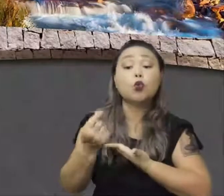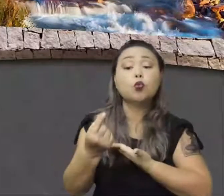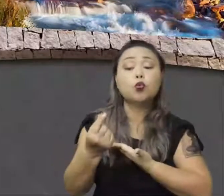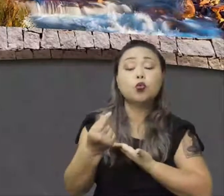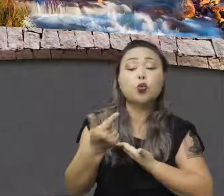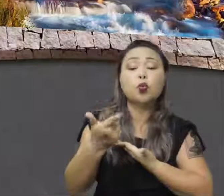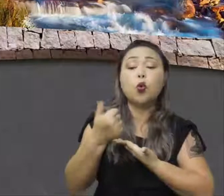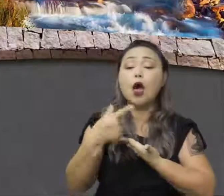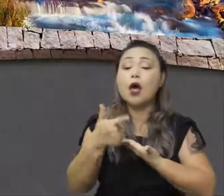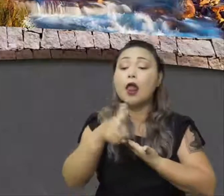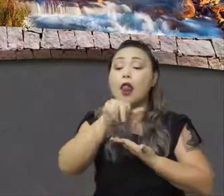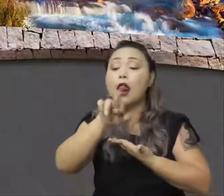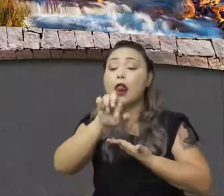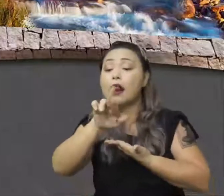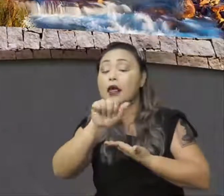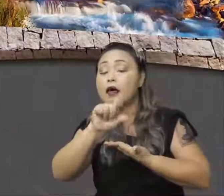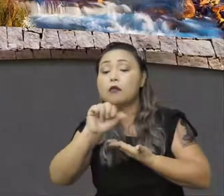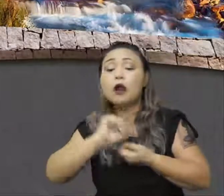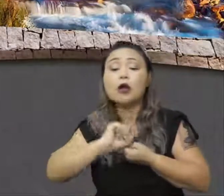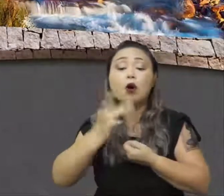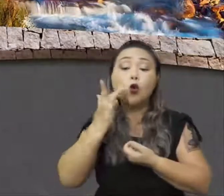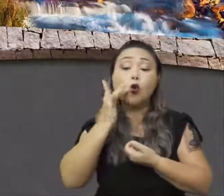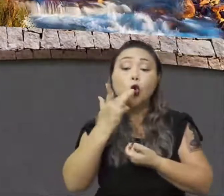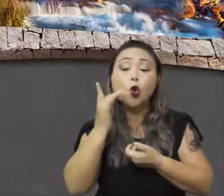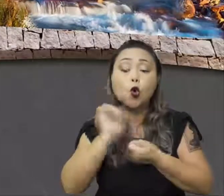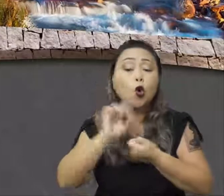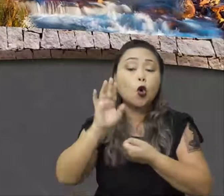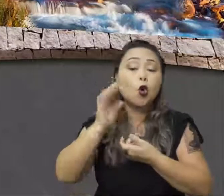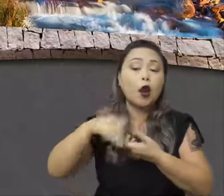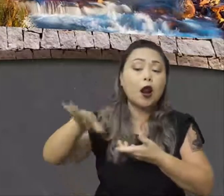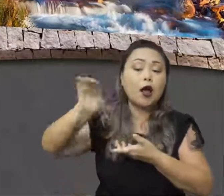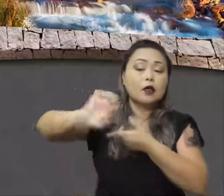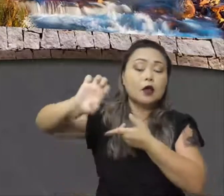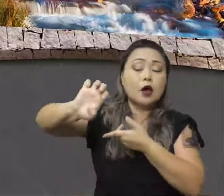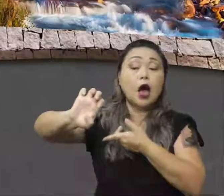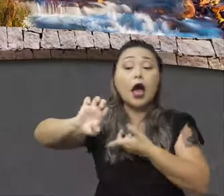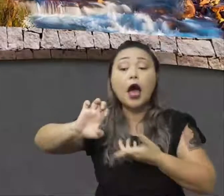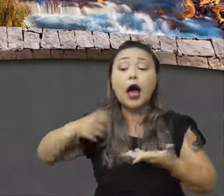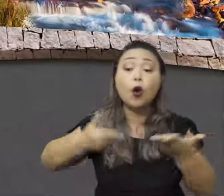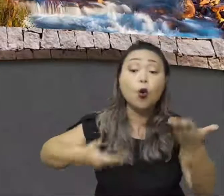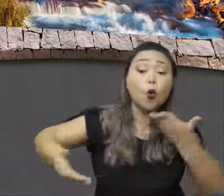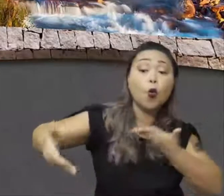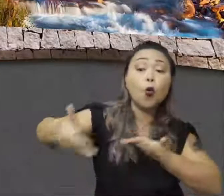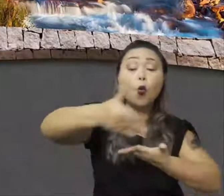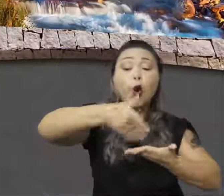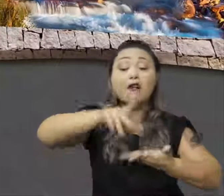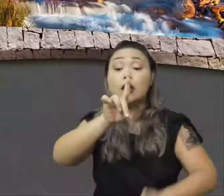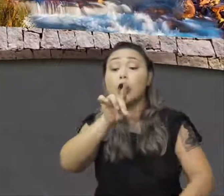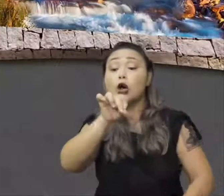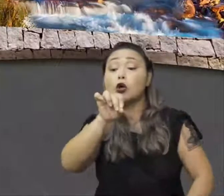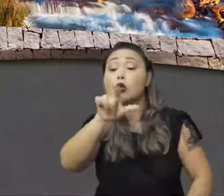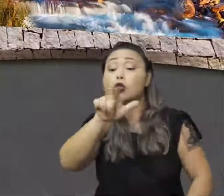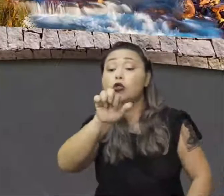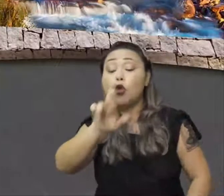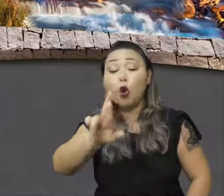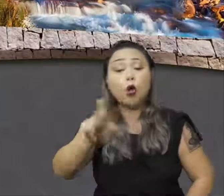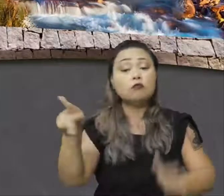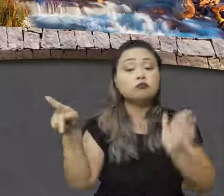libra esterlina, em ouro. Ele disse, agora não, a partir de agora o comércio mundial vai ser em dólar, dólar